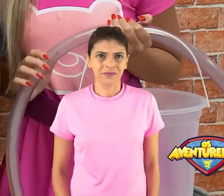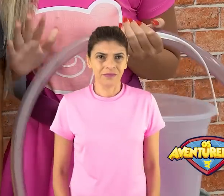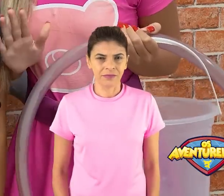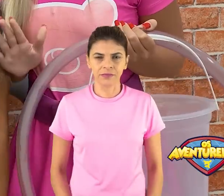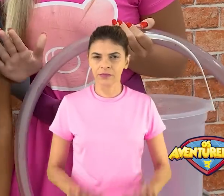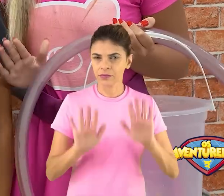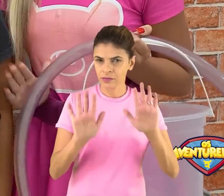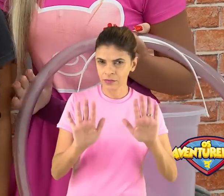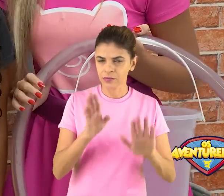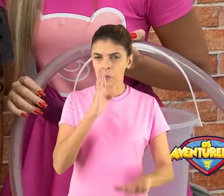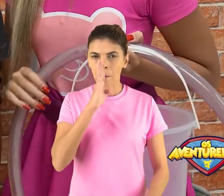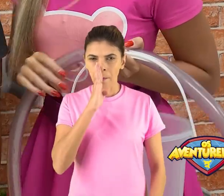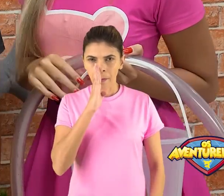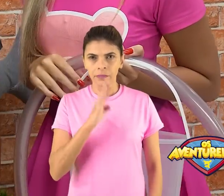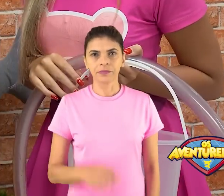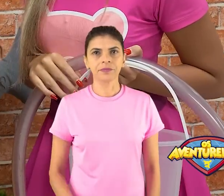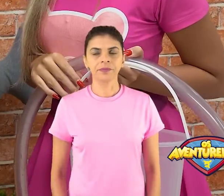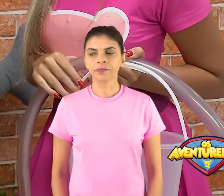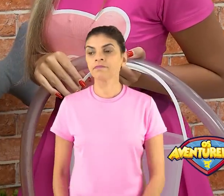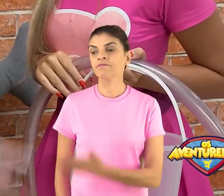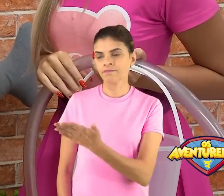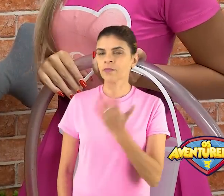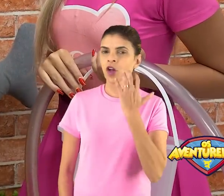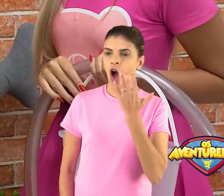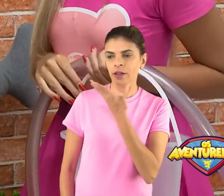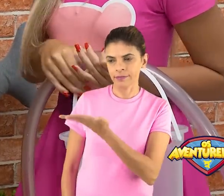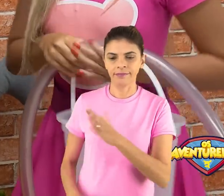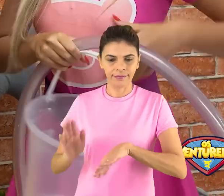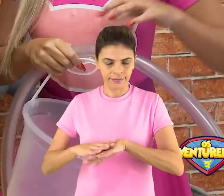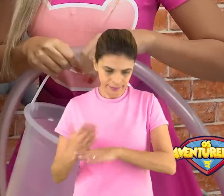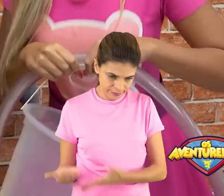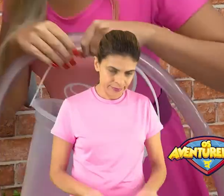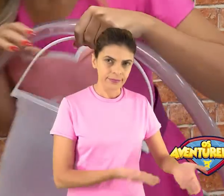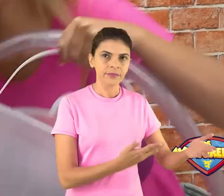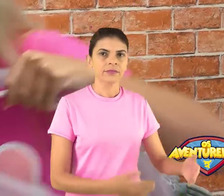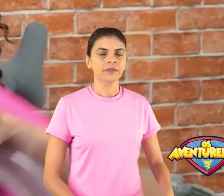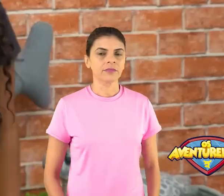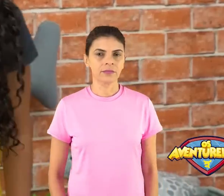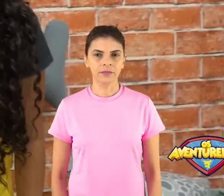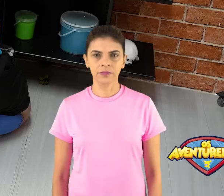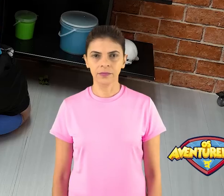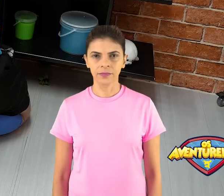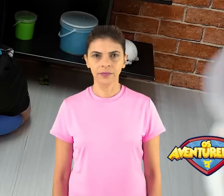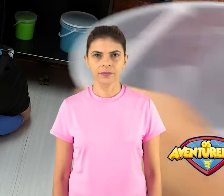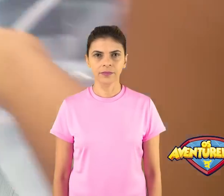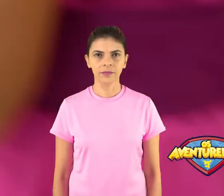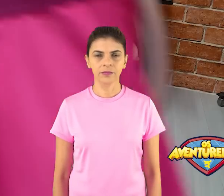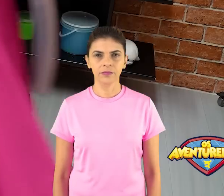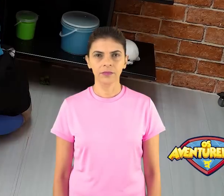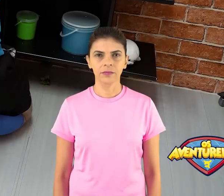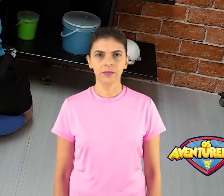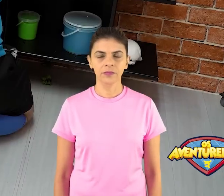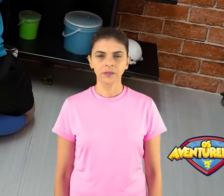Não se mexe A Aventureira Rosa agora é com você E aí